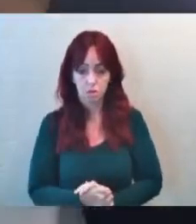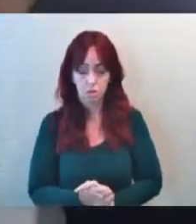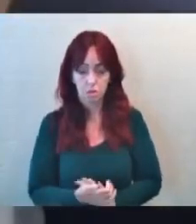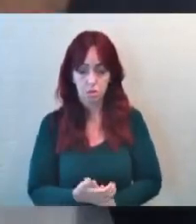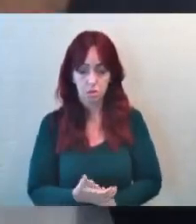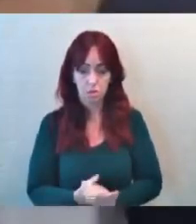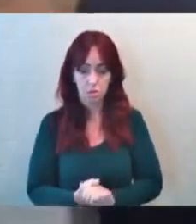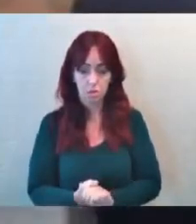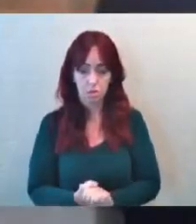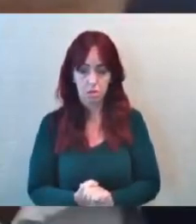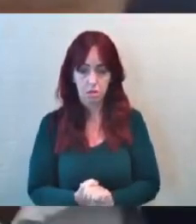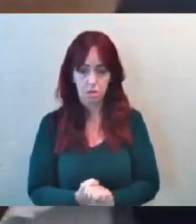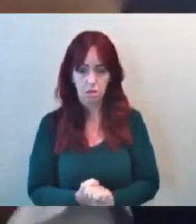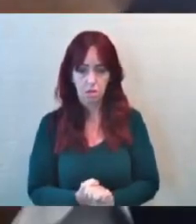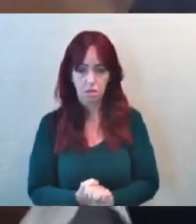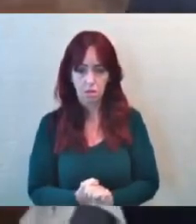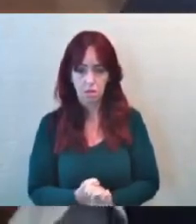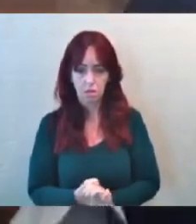Tá me ouvindo agora?